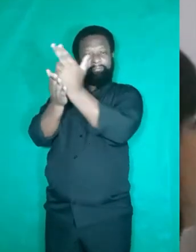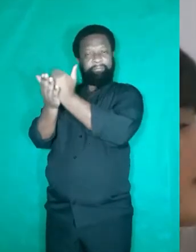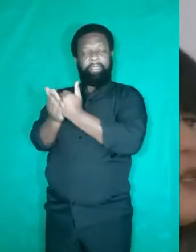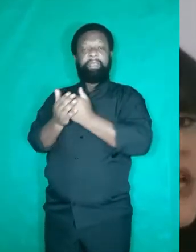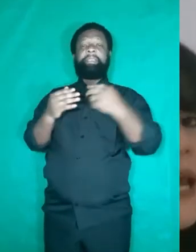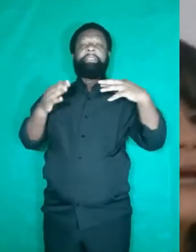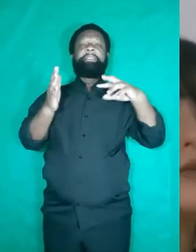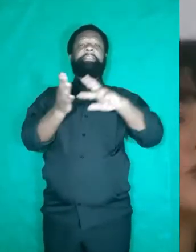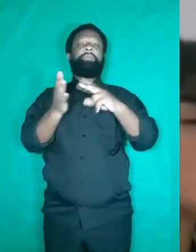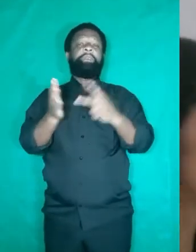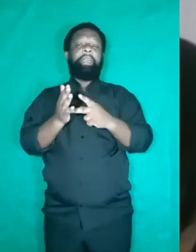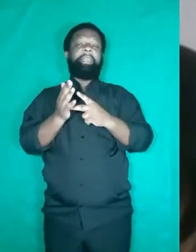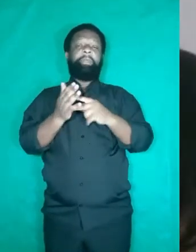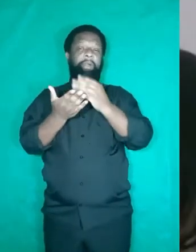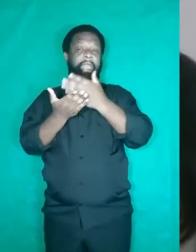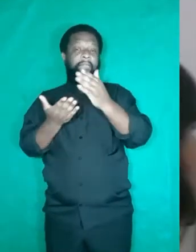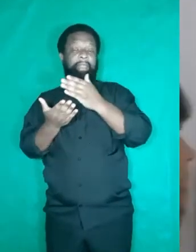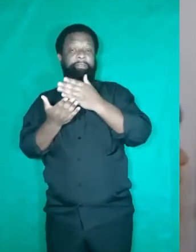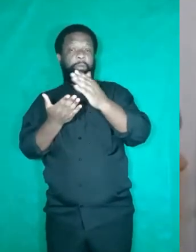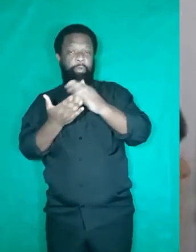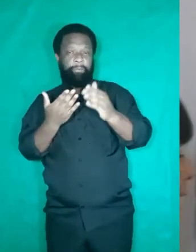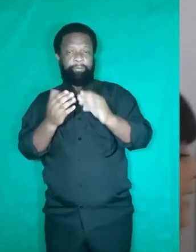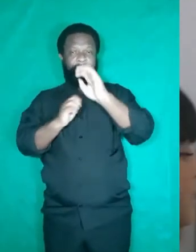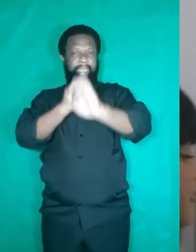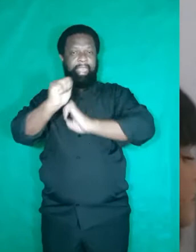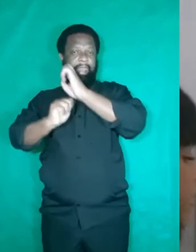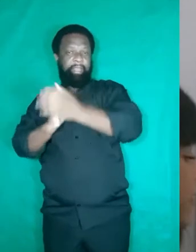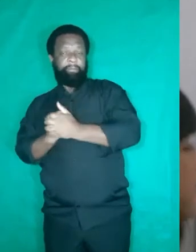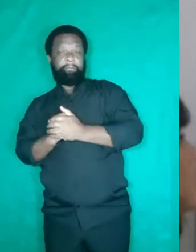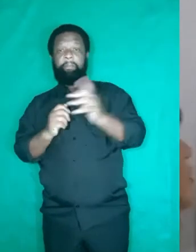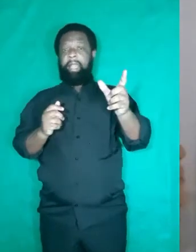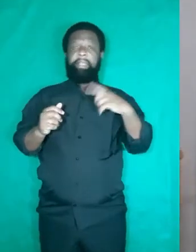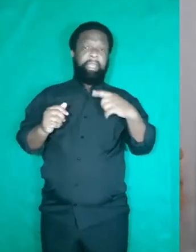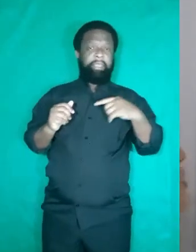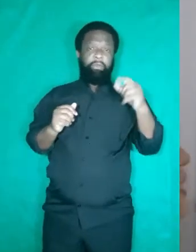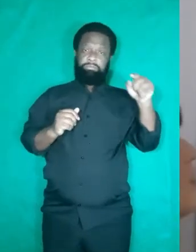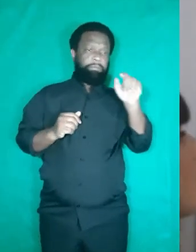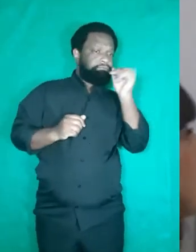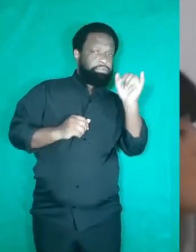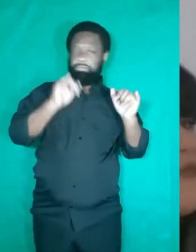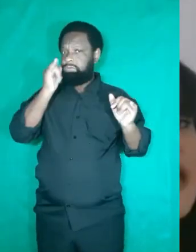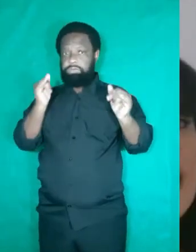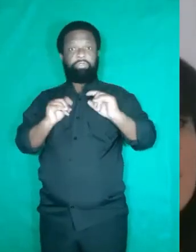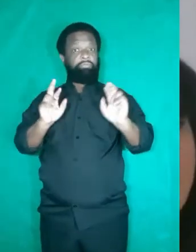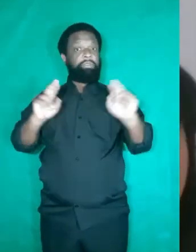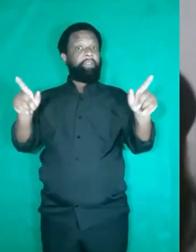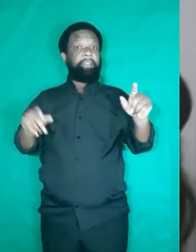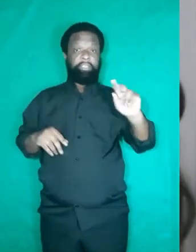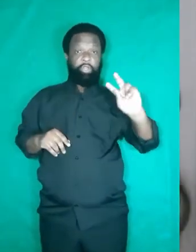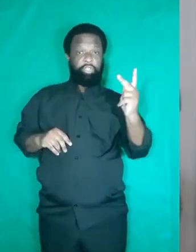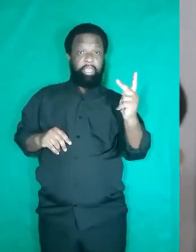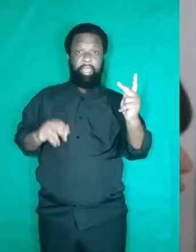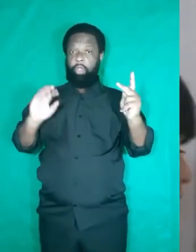então, pares de elétrons sobrando. Nesse caso, pessoal, existe diferença de eletronegatividade